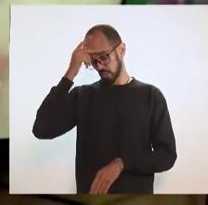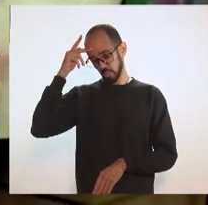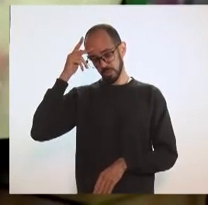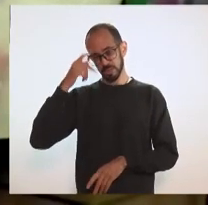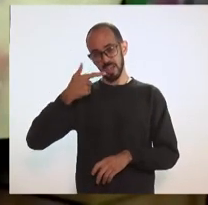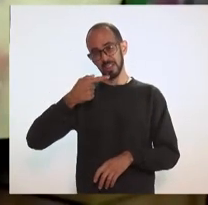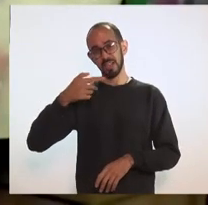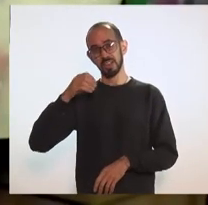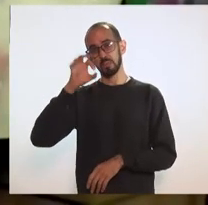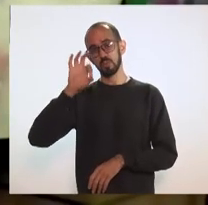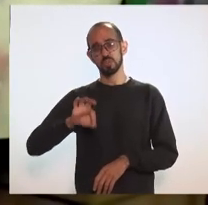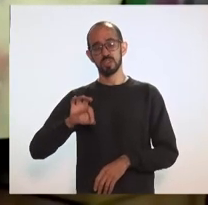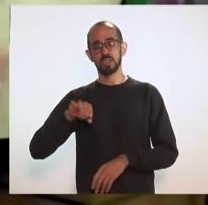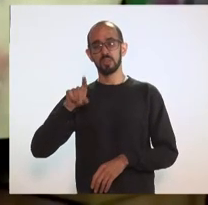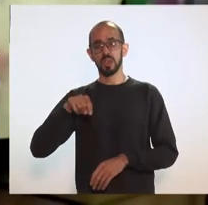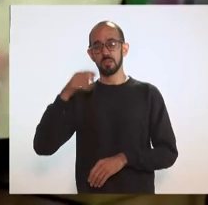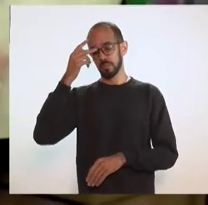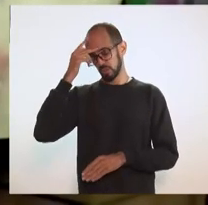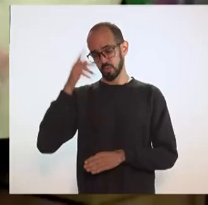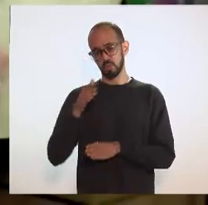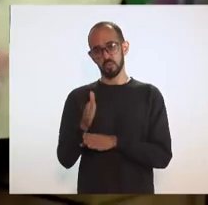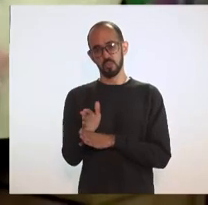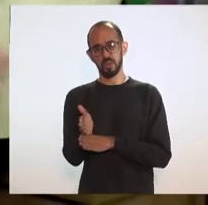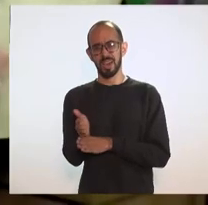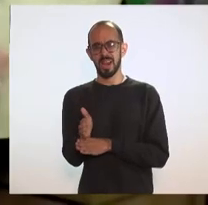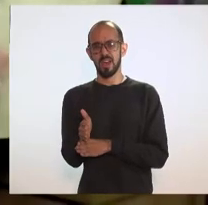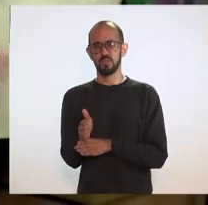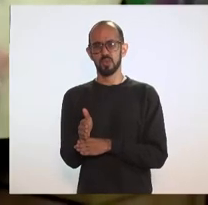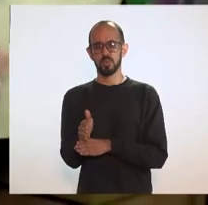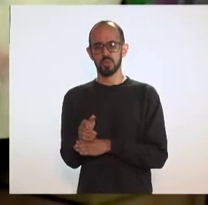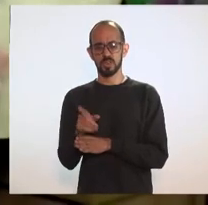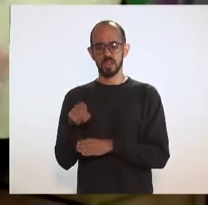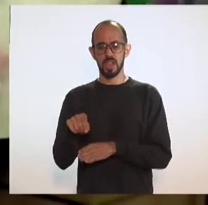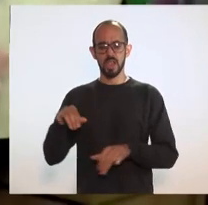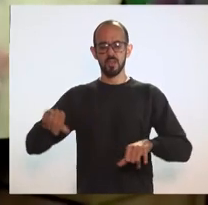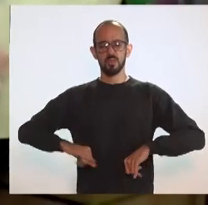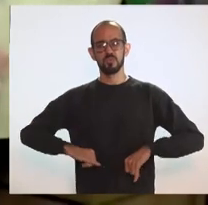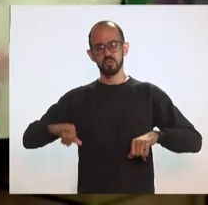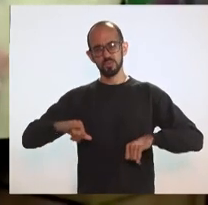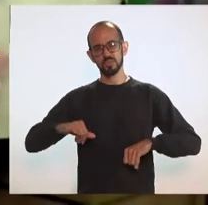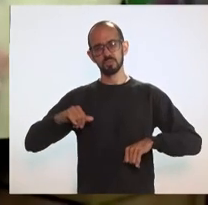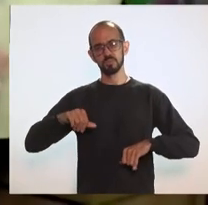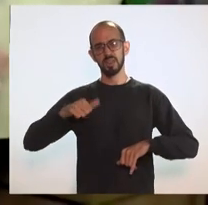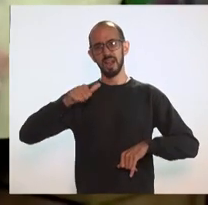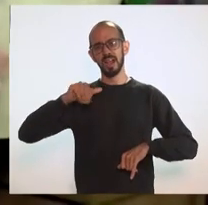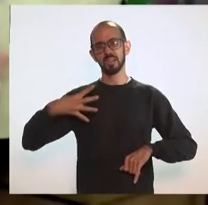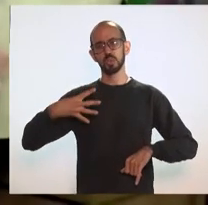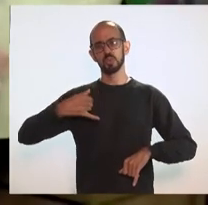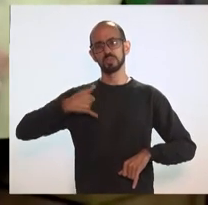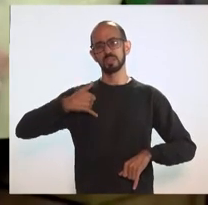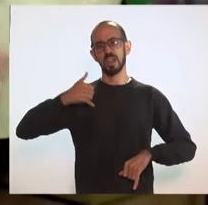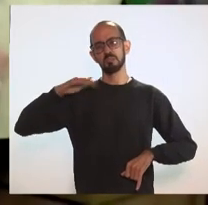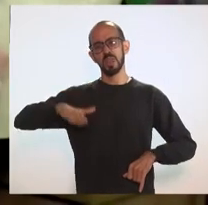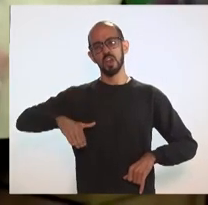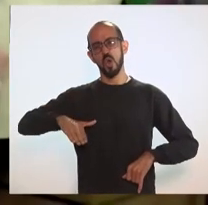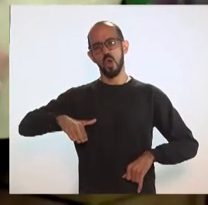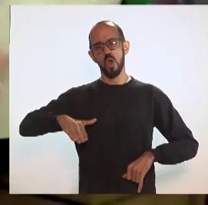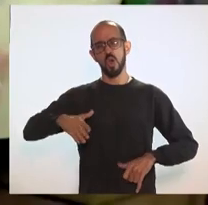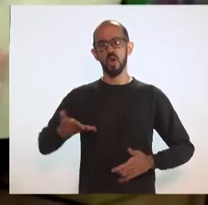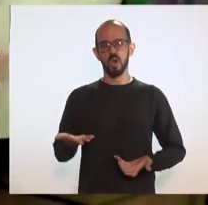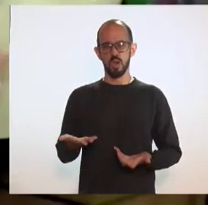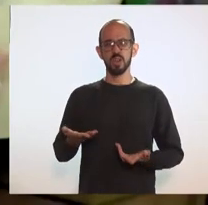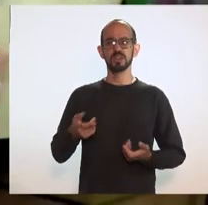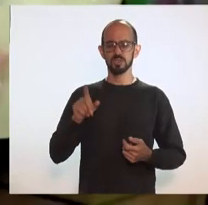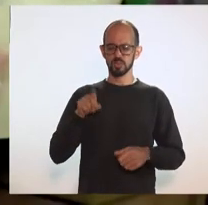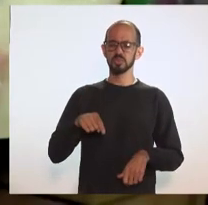por estupro de vulnerável é vítimas menores de 14 isso é muito lá então aqui eu